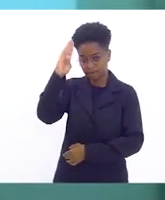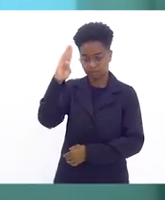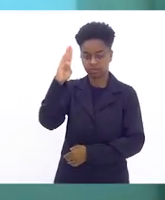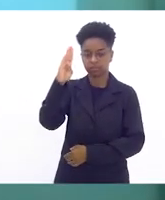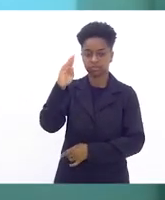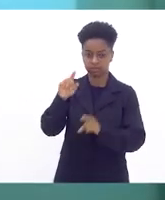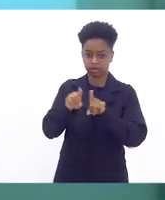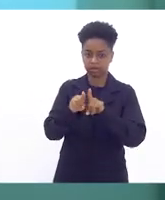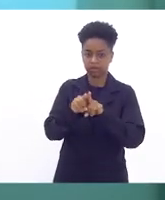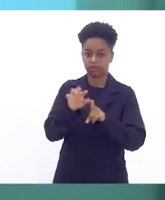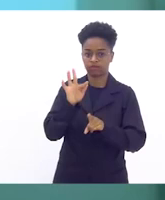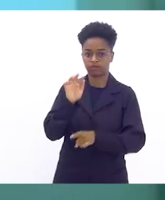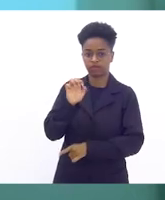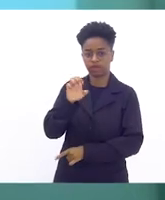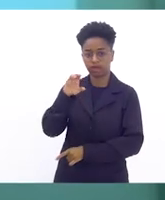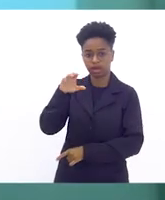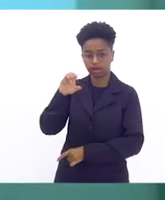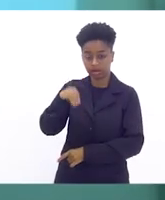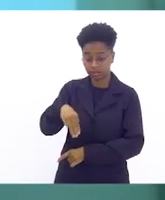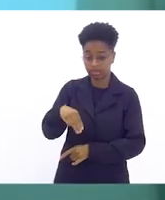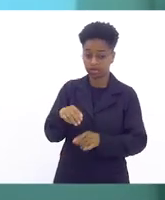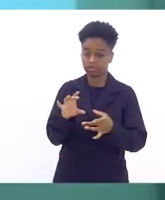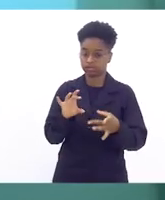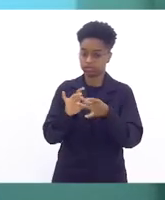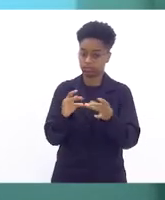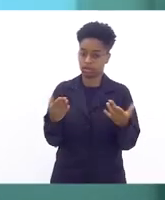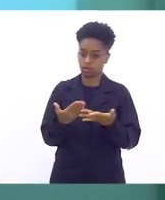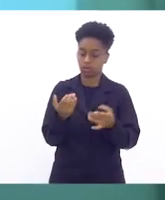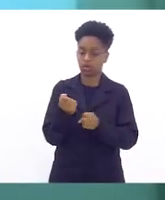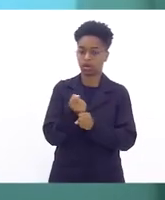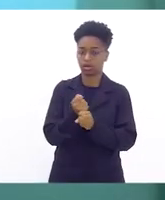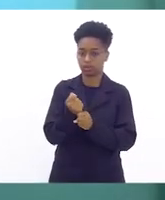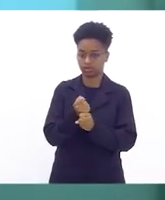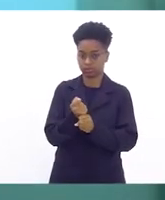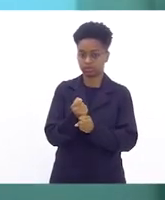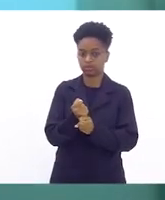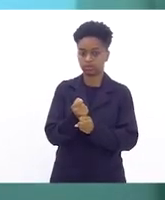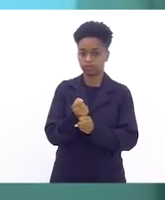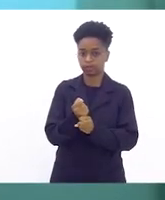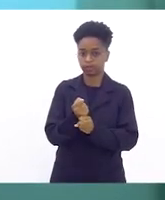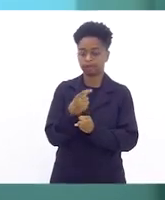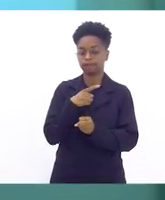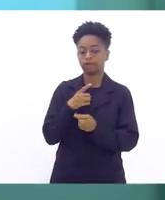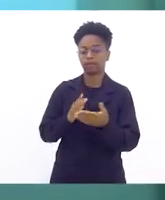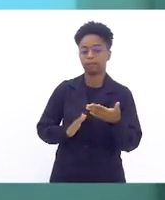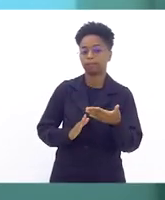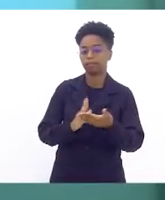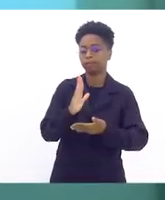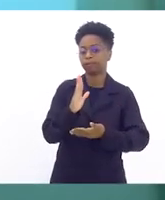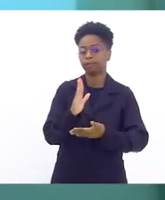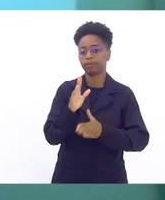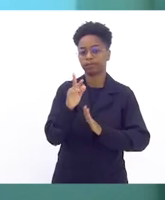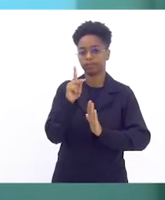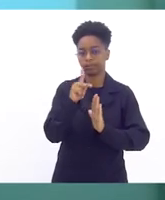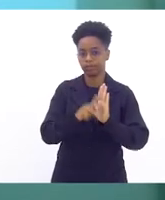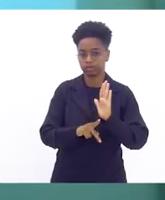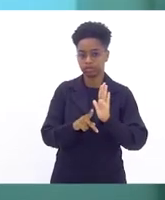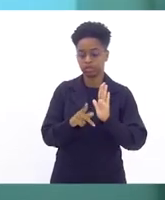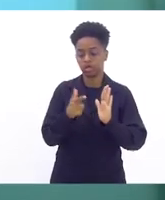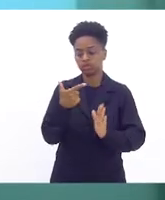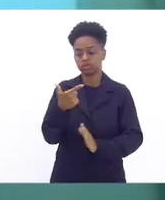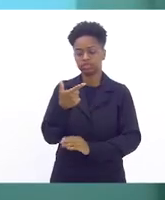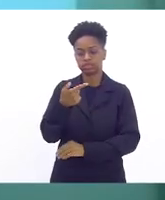é do fecão hoje para esse ano nesse ano teve aprovação de projetos no valor de